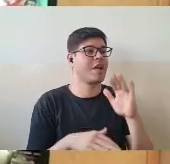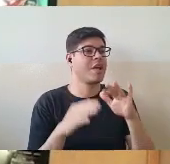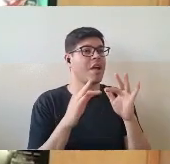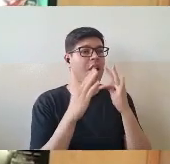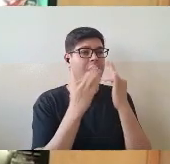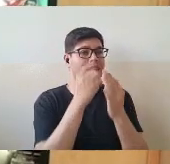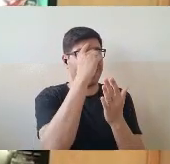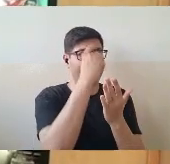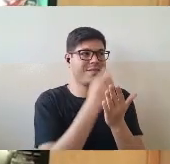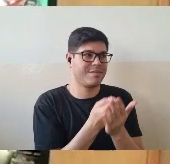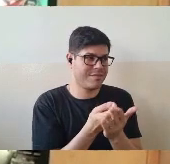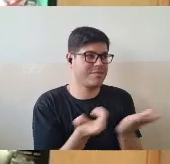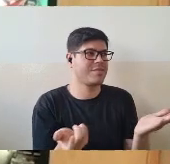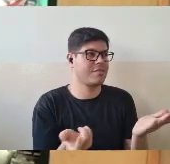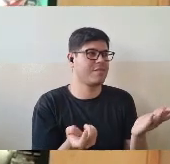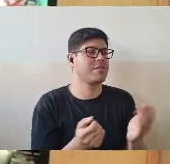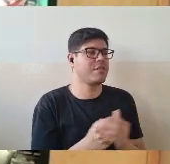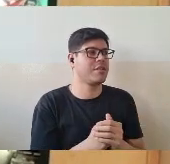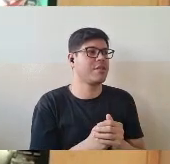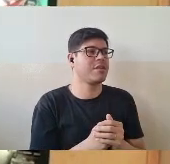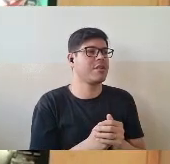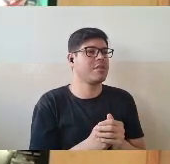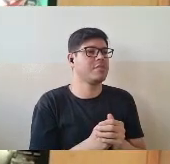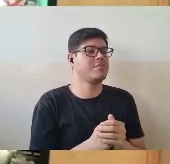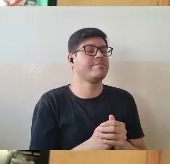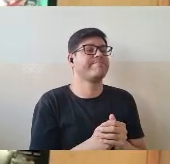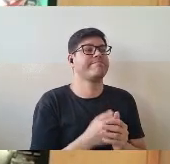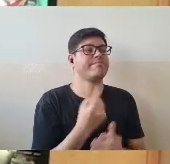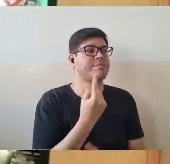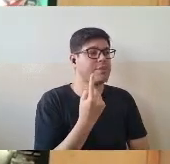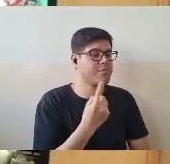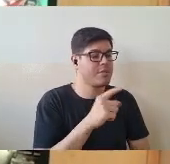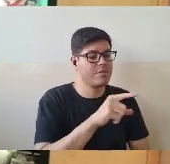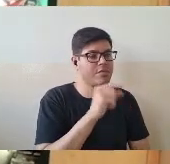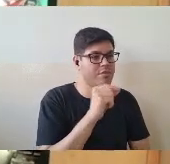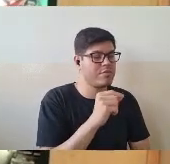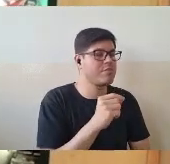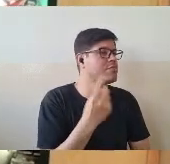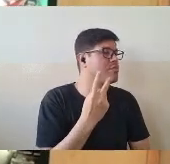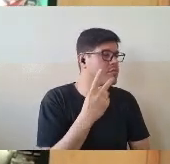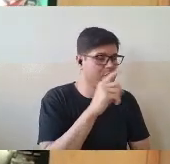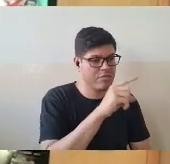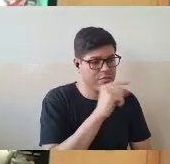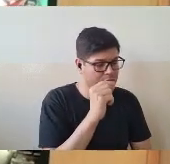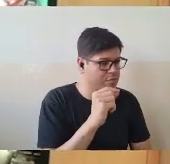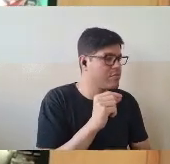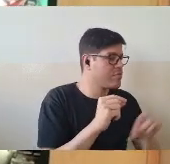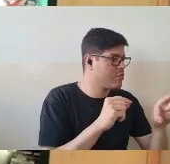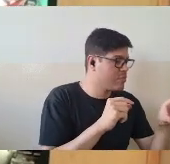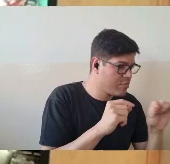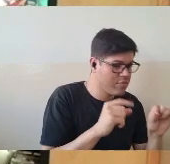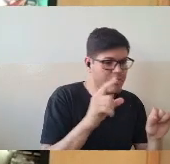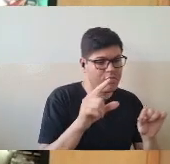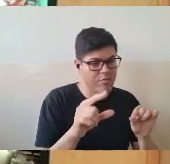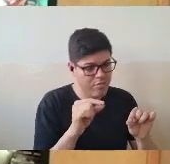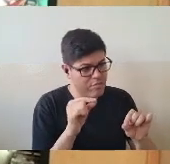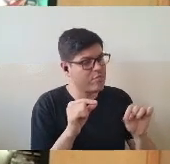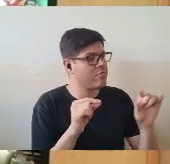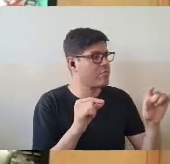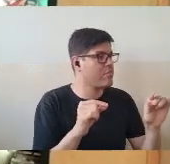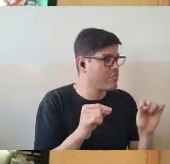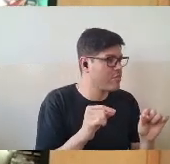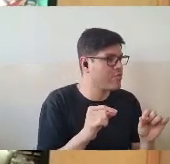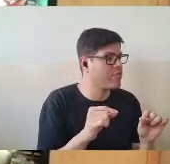temos uma alternativa. Tem a amoxicilina. A amoxicilina é mais fraca. Né? Exatamente. Tem o grupo da ciclina, tem